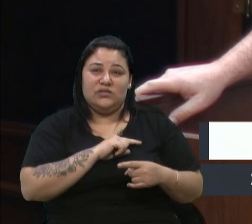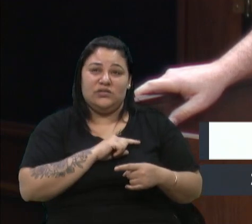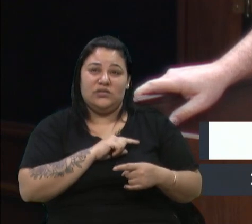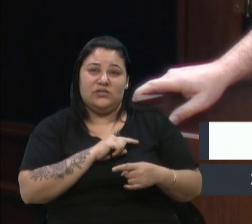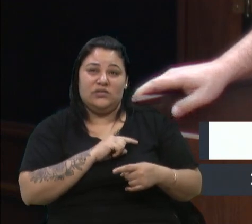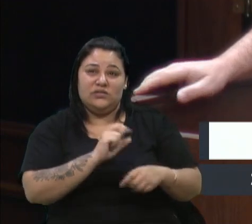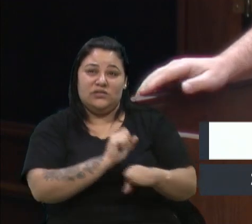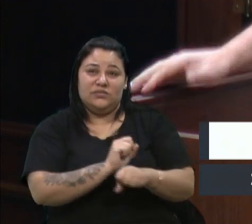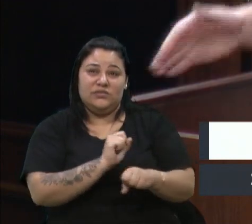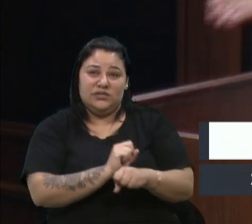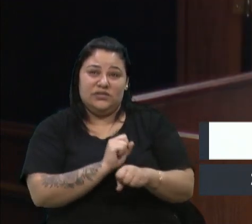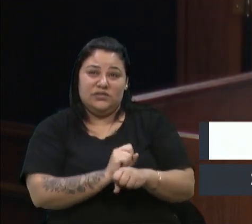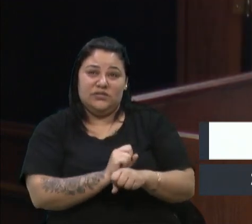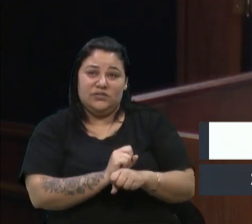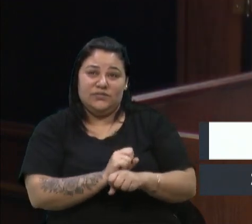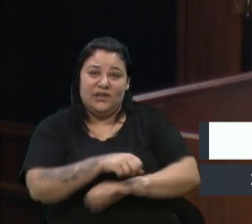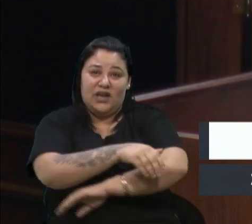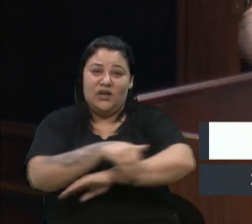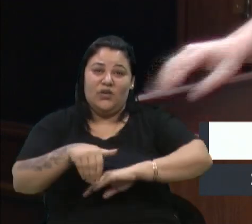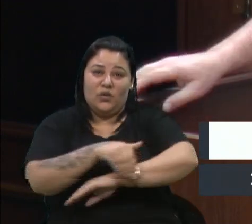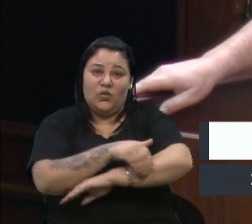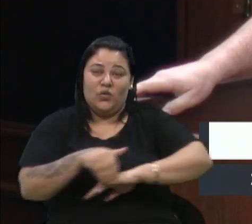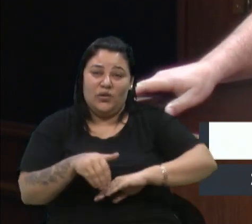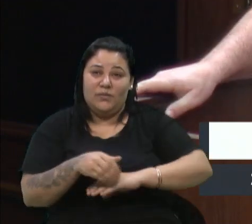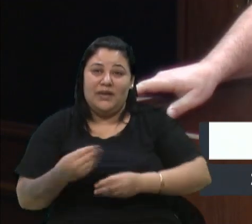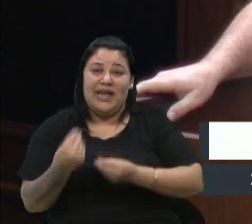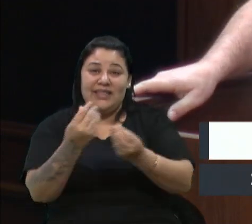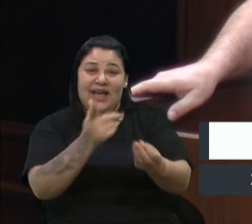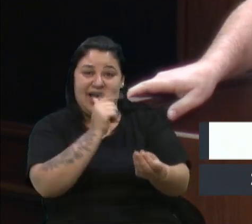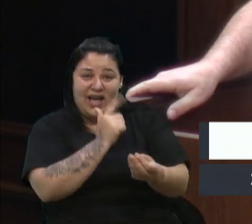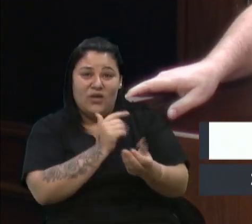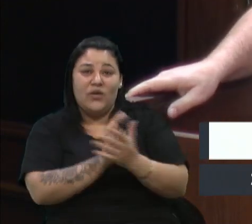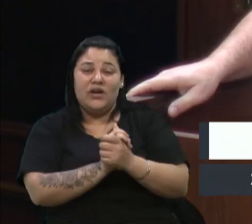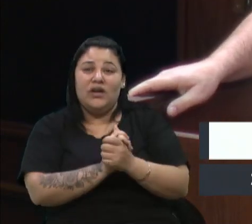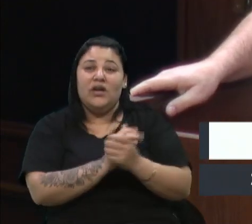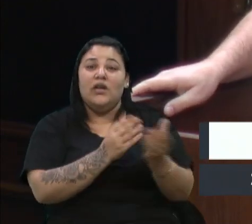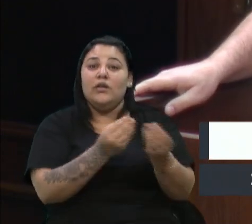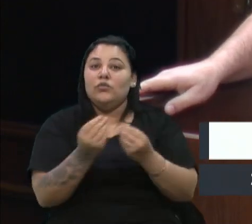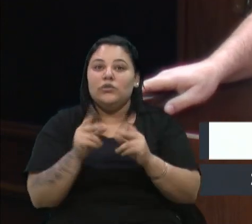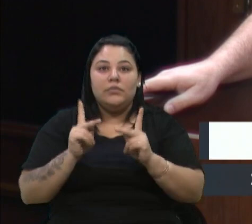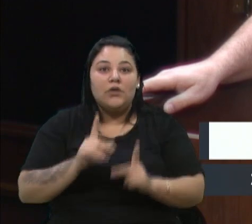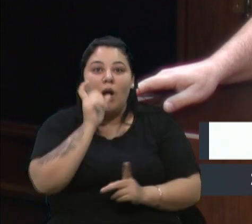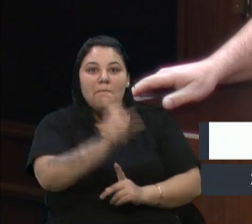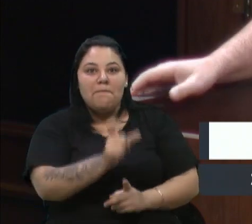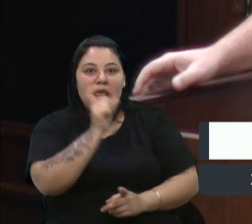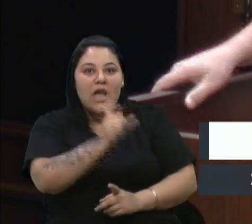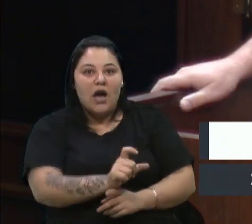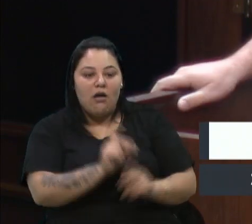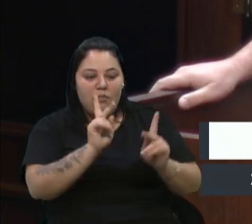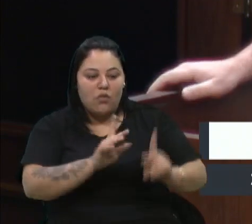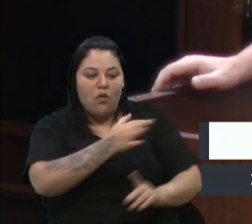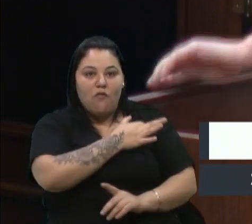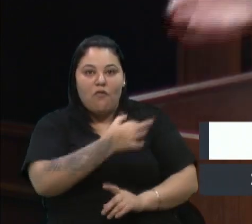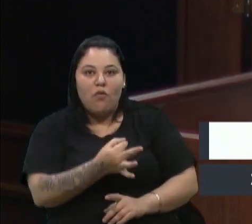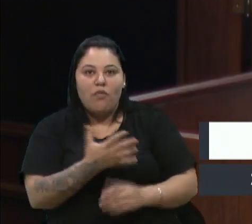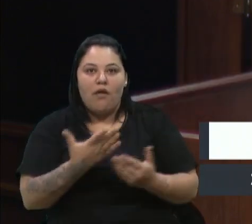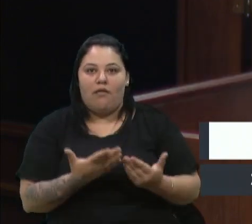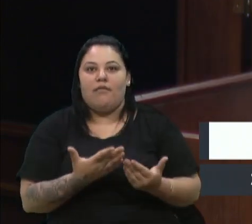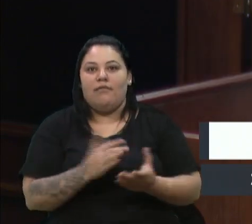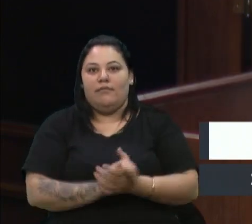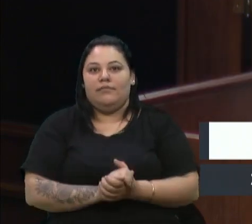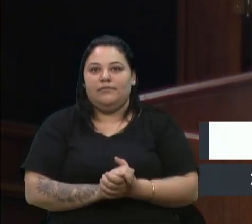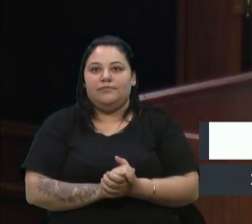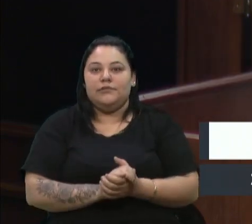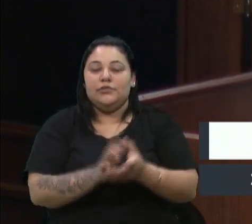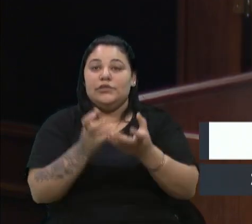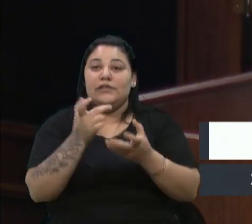e tinha muita gente que ia lá e ofendia quem estava fazendo o voluntariado nesses movimentos. Então, eu trago esse